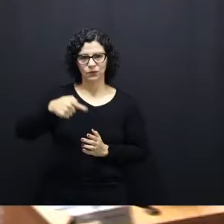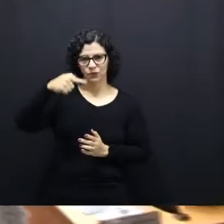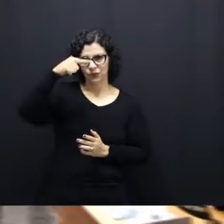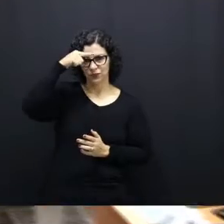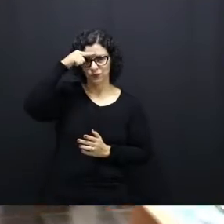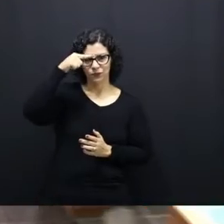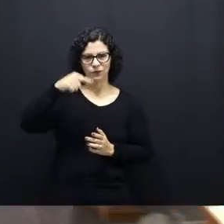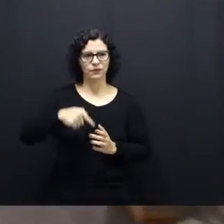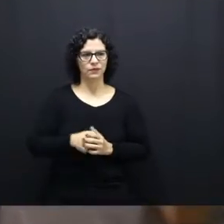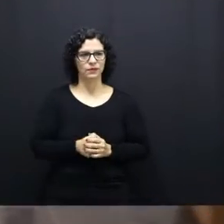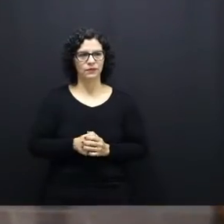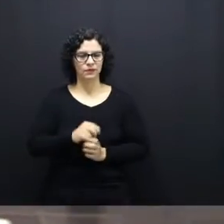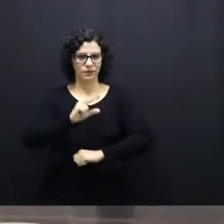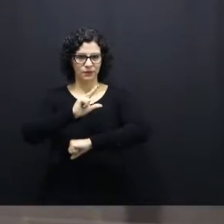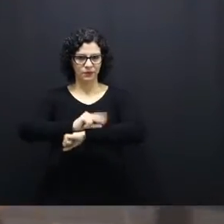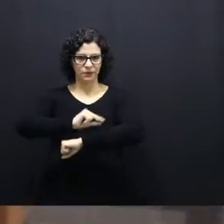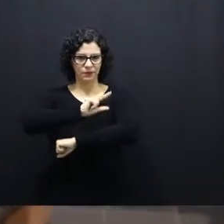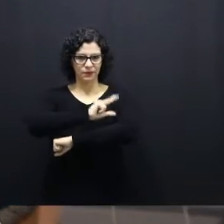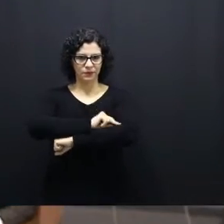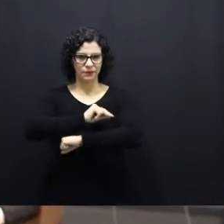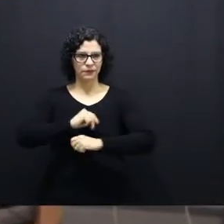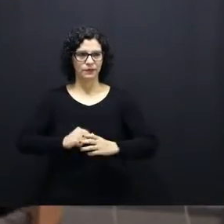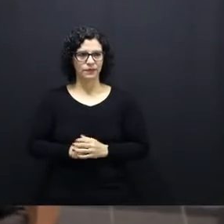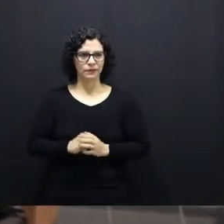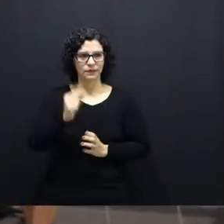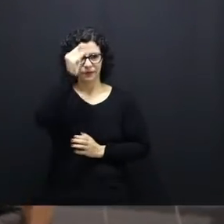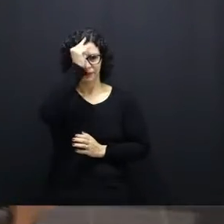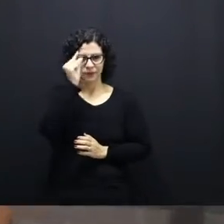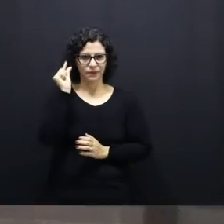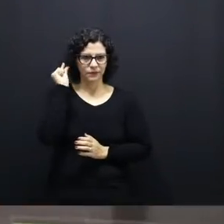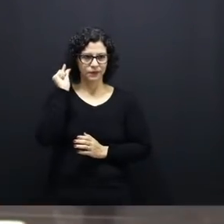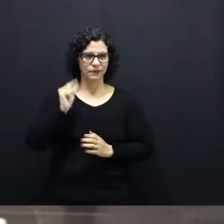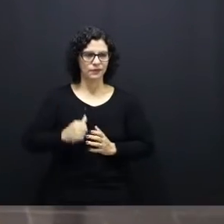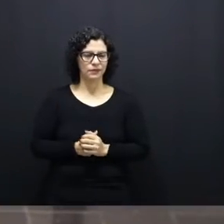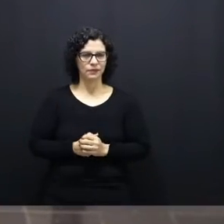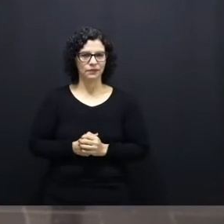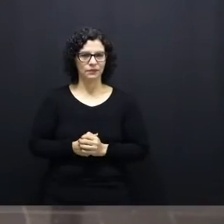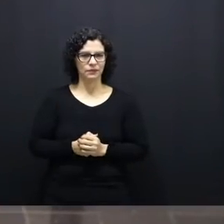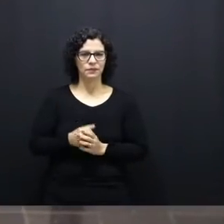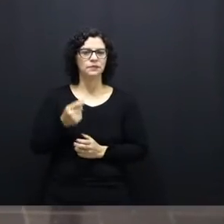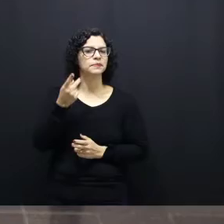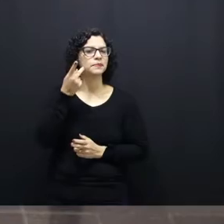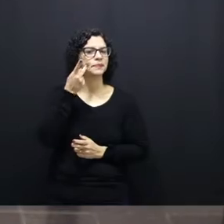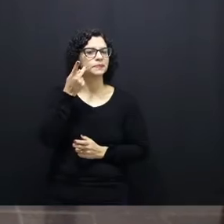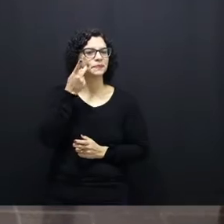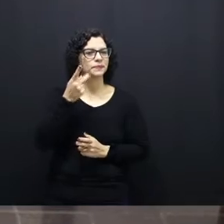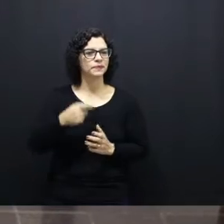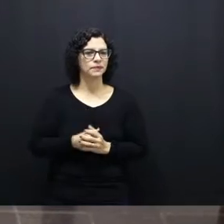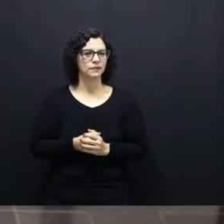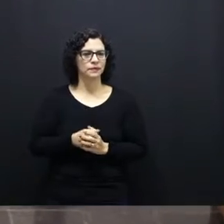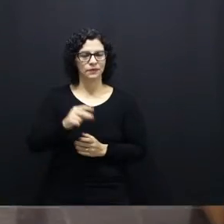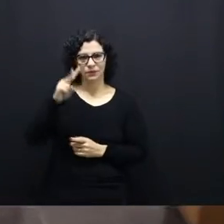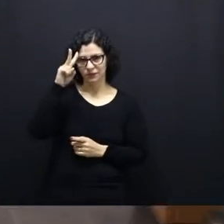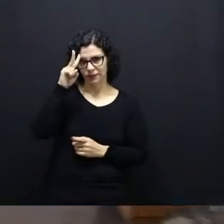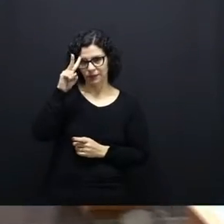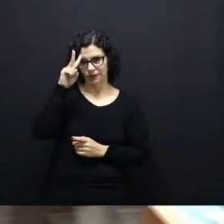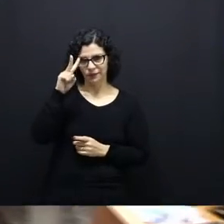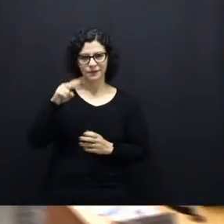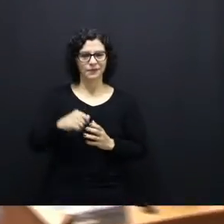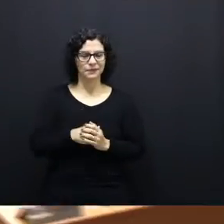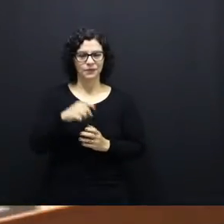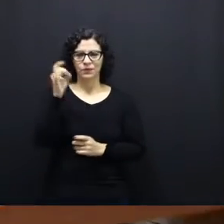Melo Denilson grilo presente Batman de Paula José Possebon presente José Vieira